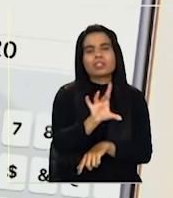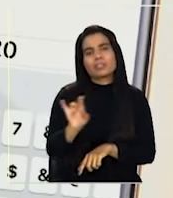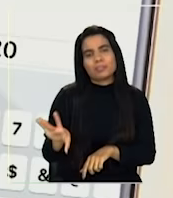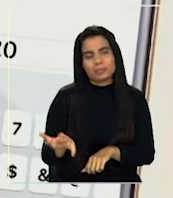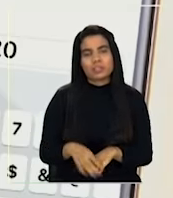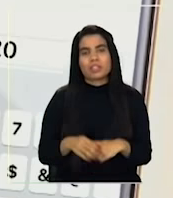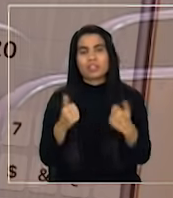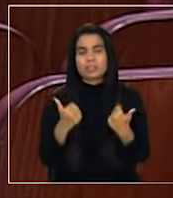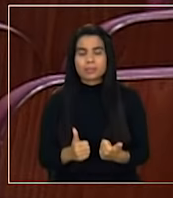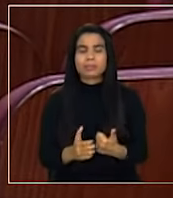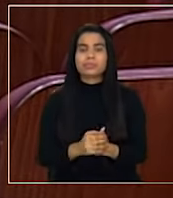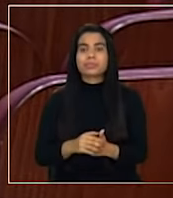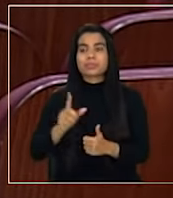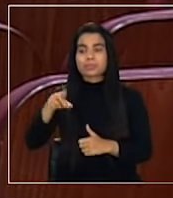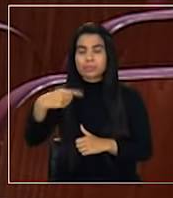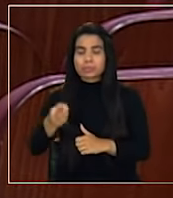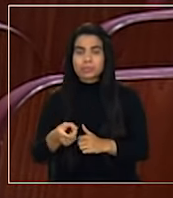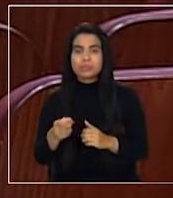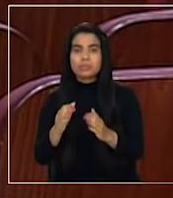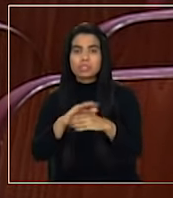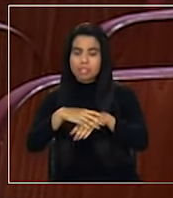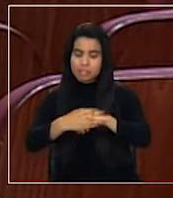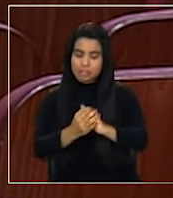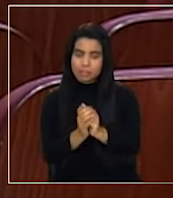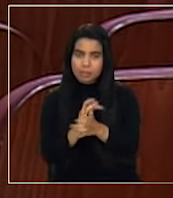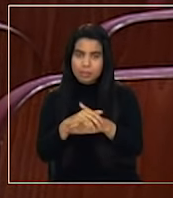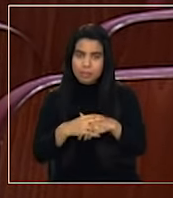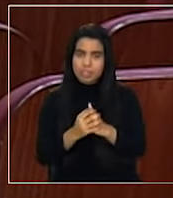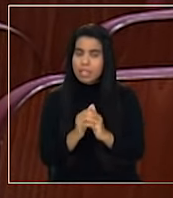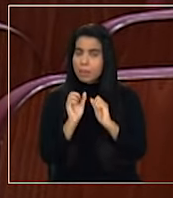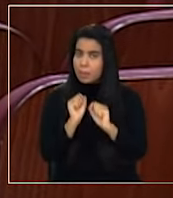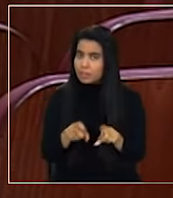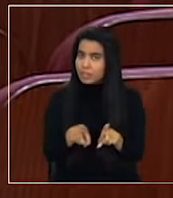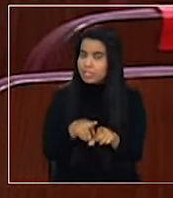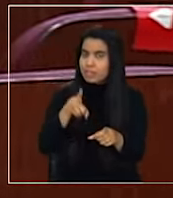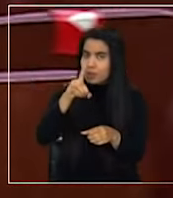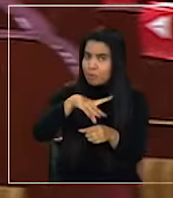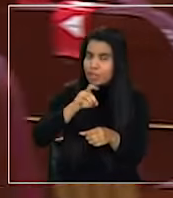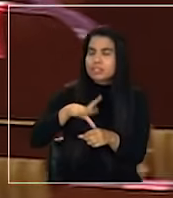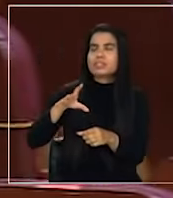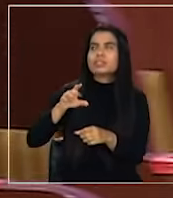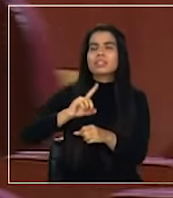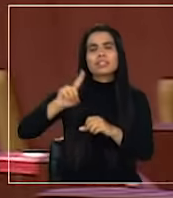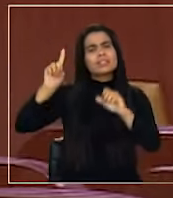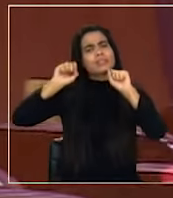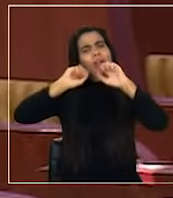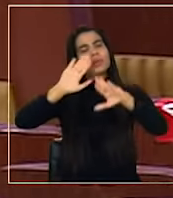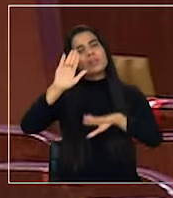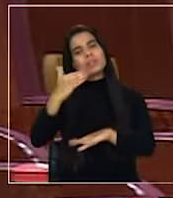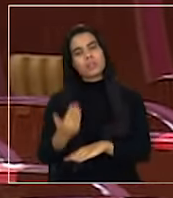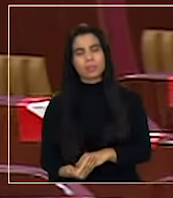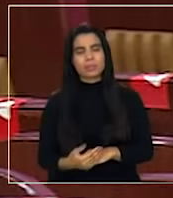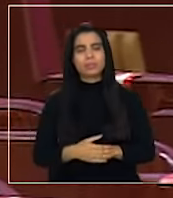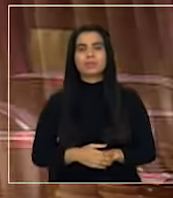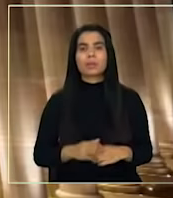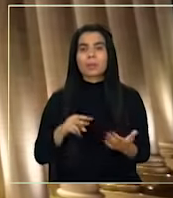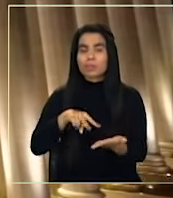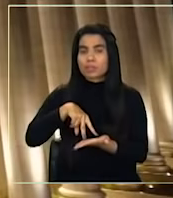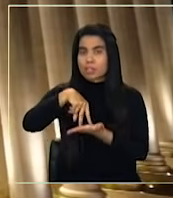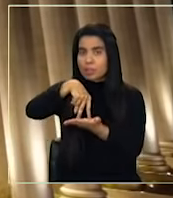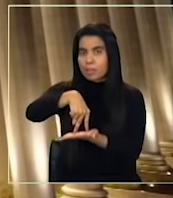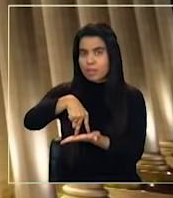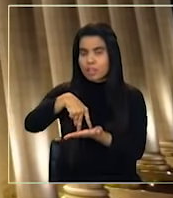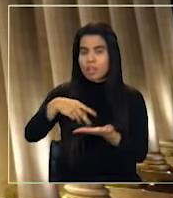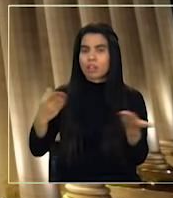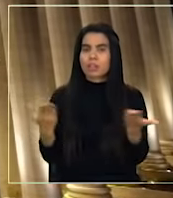tá bom? Então, depois de a gente lavar as mãos, você vai fazer a sua oferta e o Espírito Santo vai honrar a palavra dEle. Fique de pé onde você